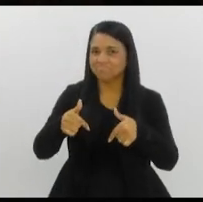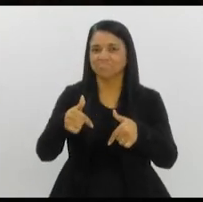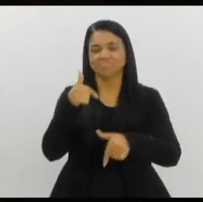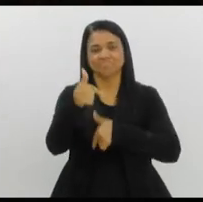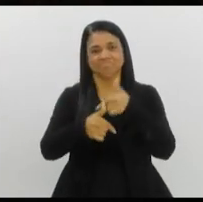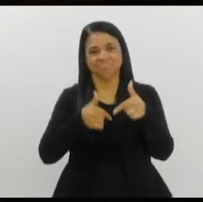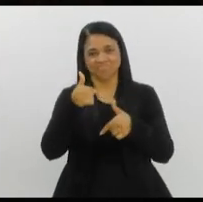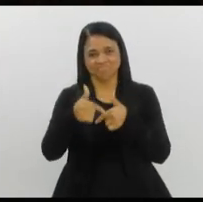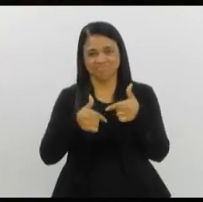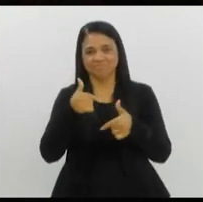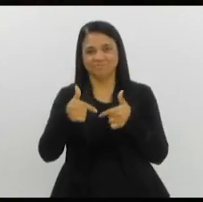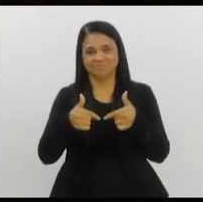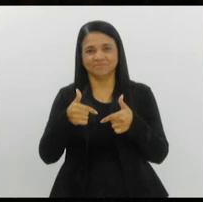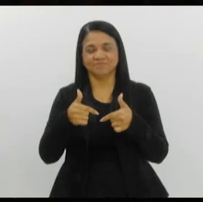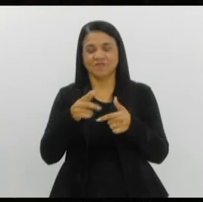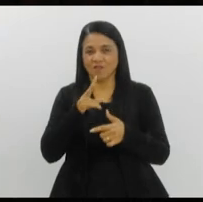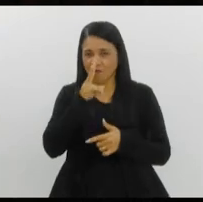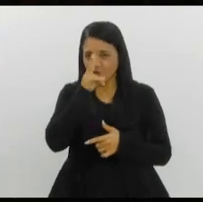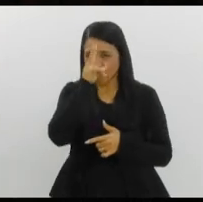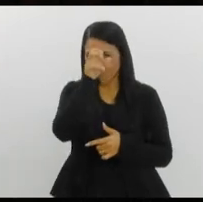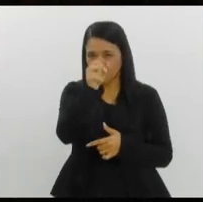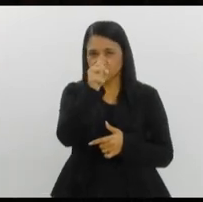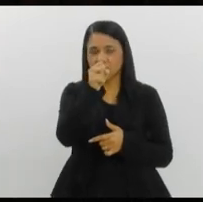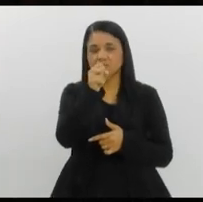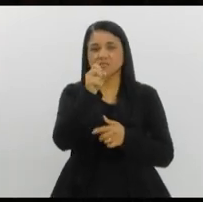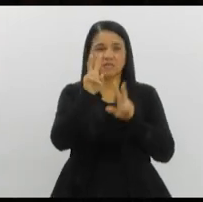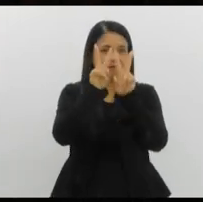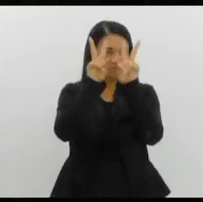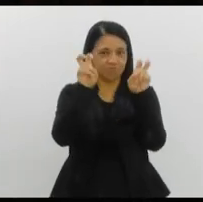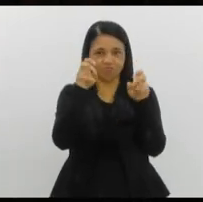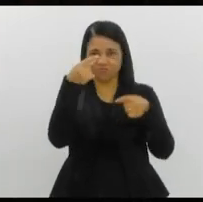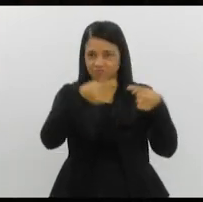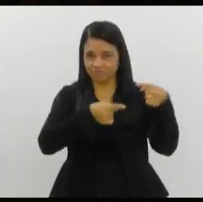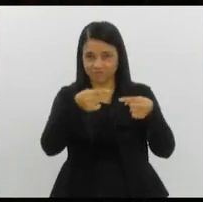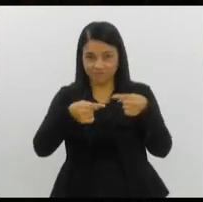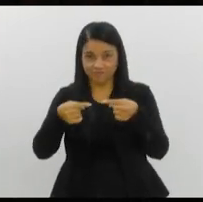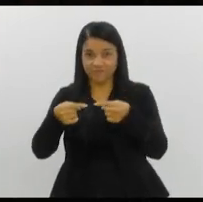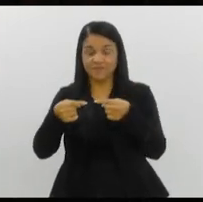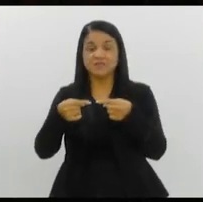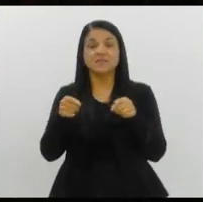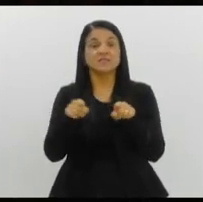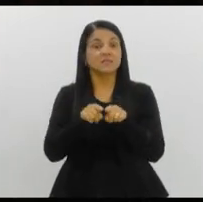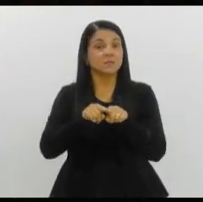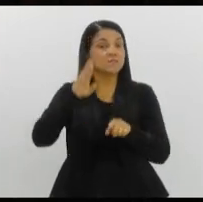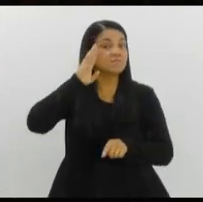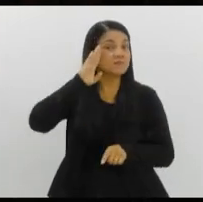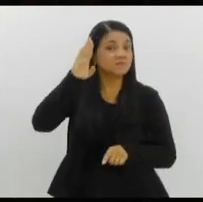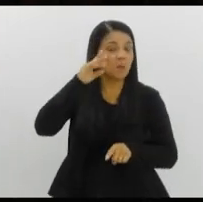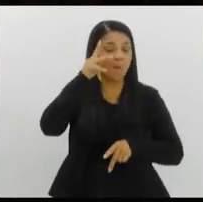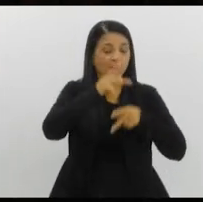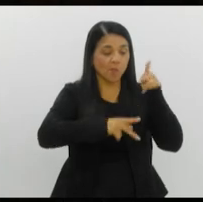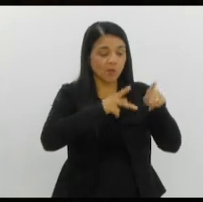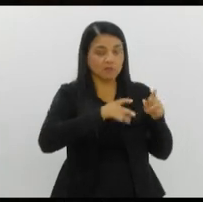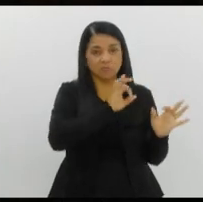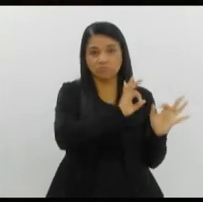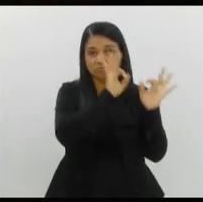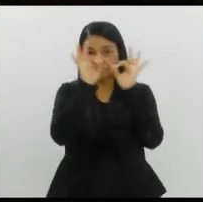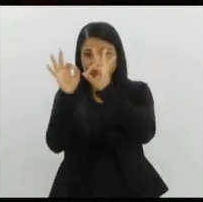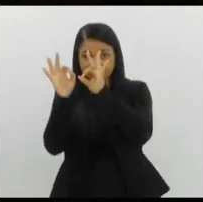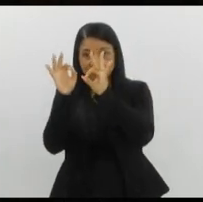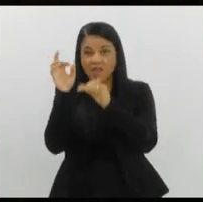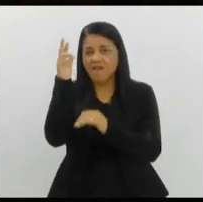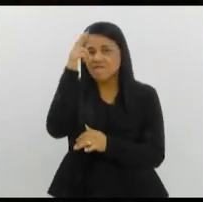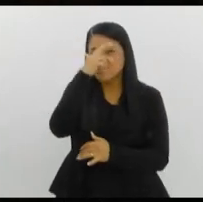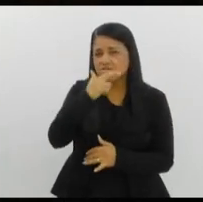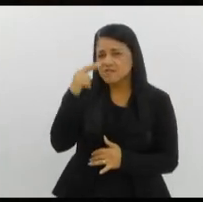nós possamos fortalecer os nossos temas, mas principalmente para que a população que nos assiste, Tia Ju, possa